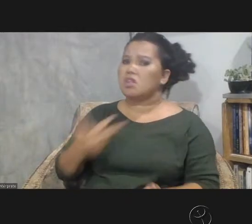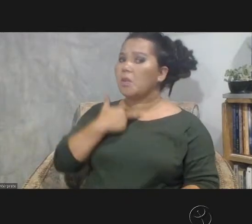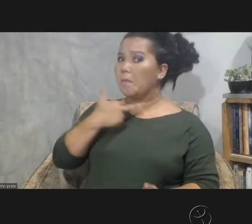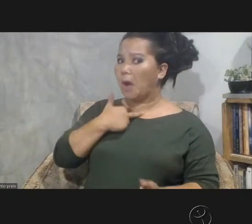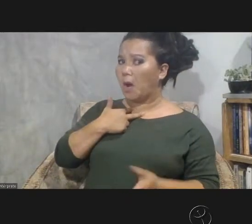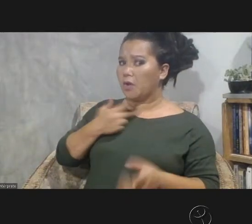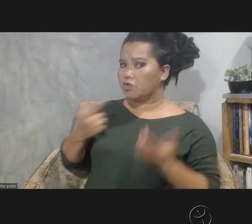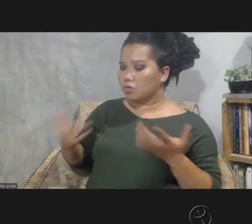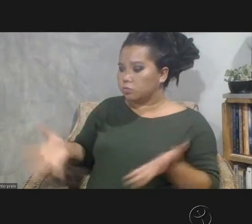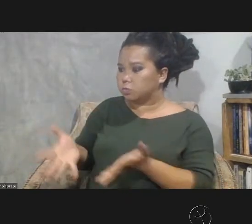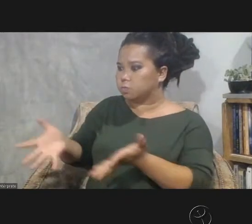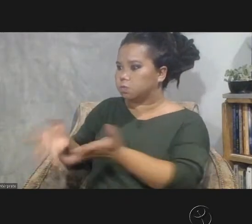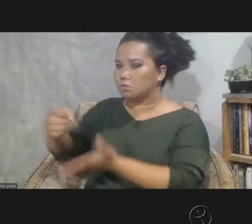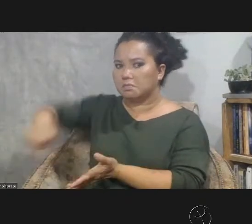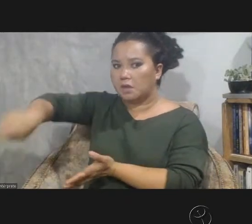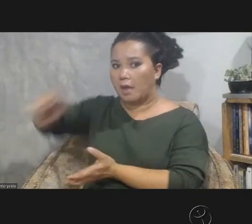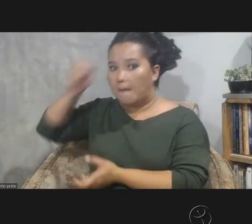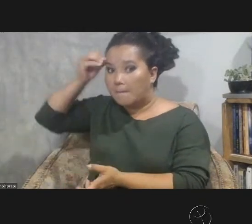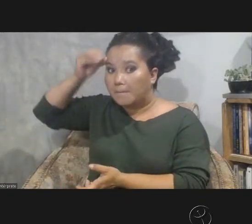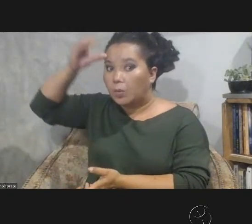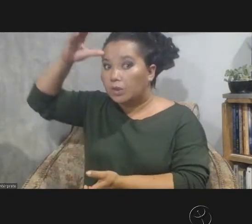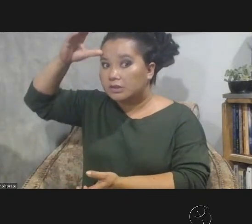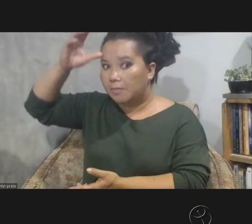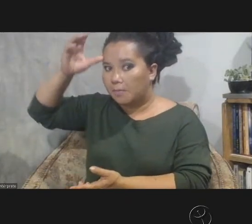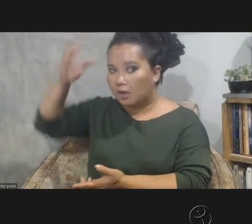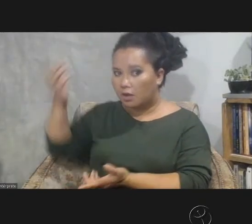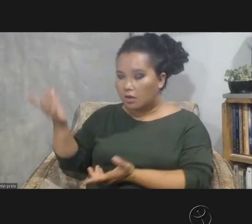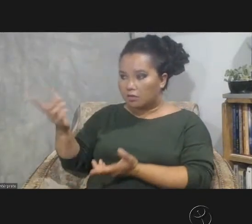independentista na Atenas antiga. E